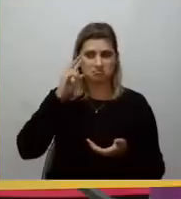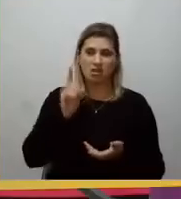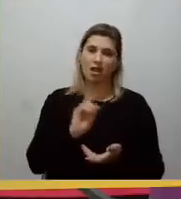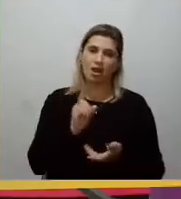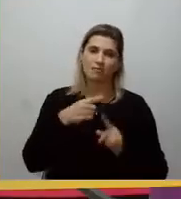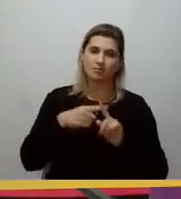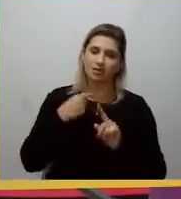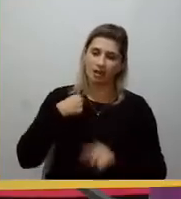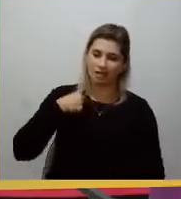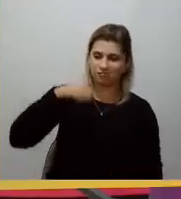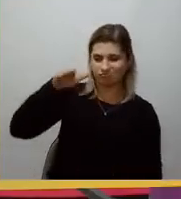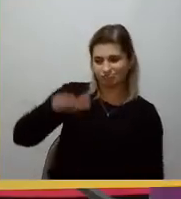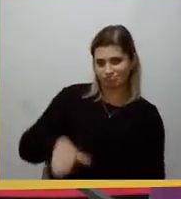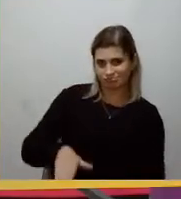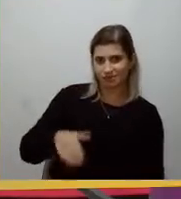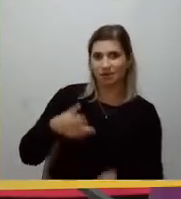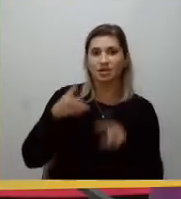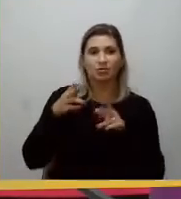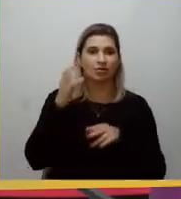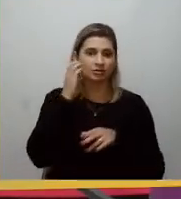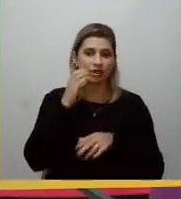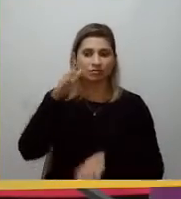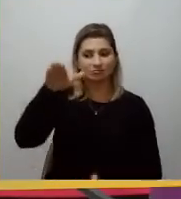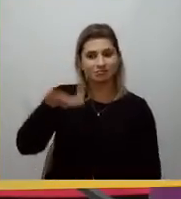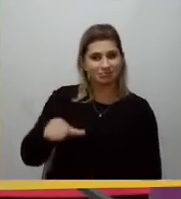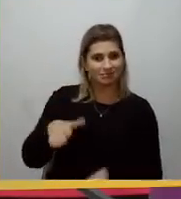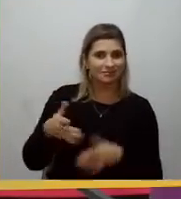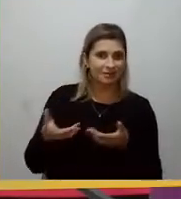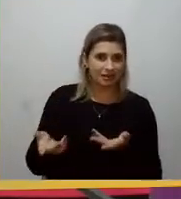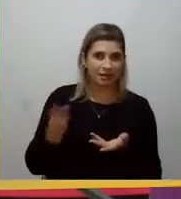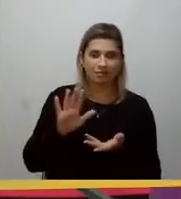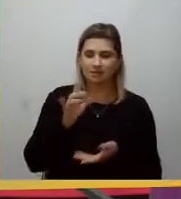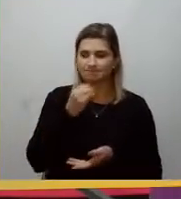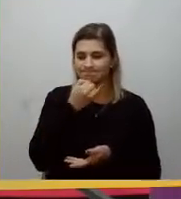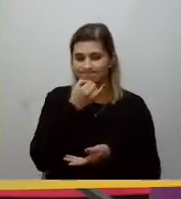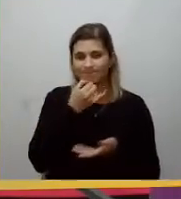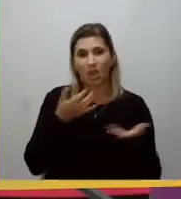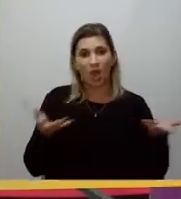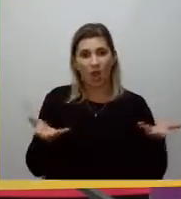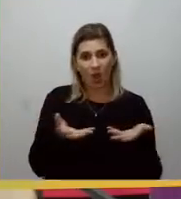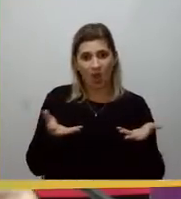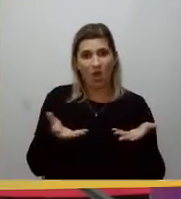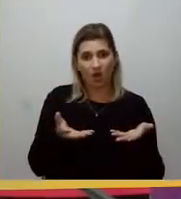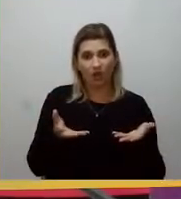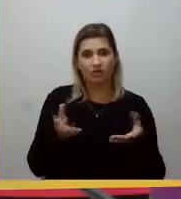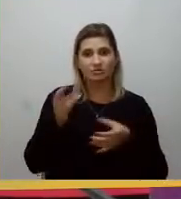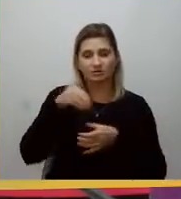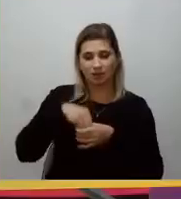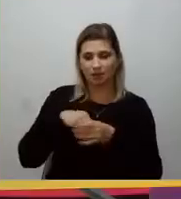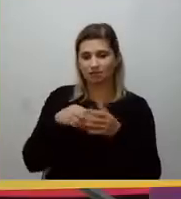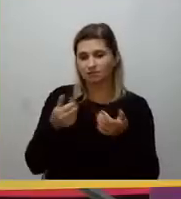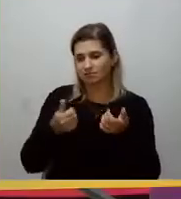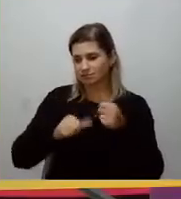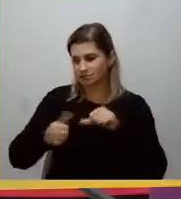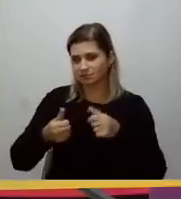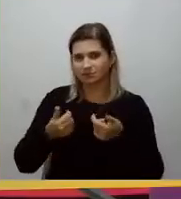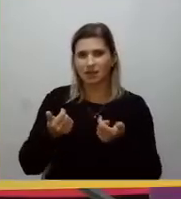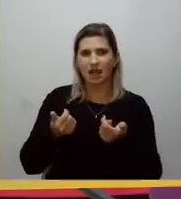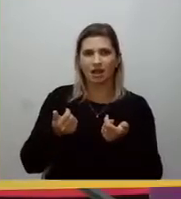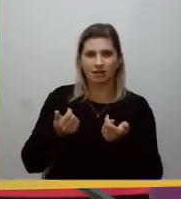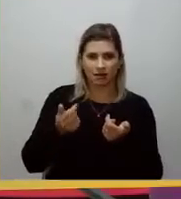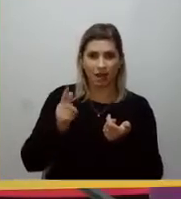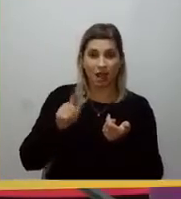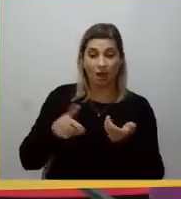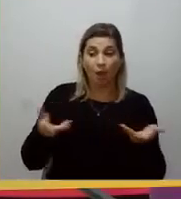Jair, então a gente não se recorda dessa época e a gente lamenta muito estar dentro desta comissão, analisando um serviço que é de